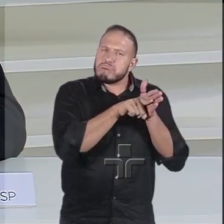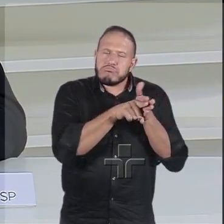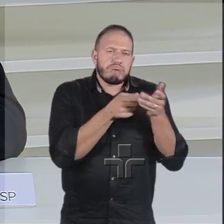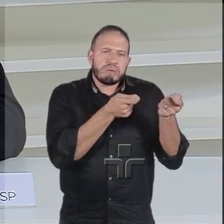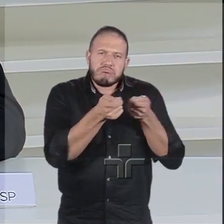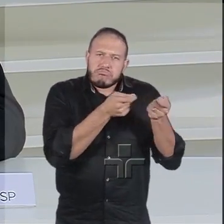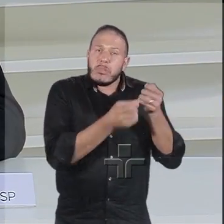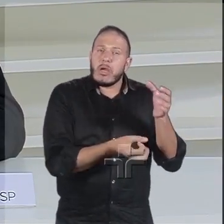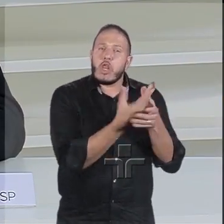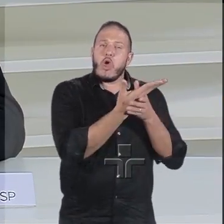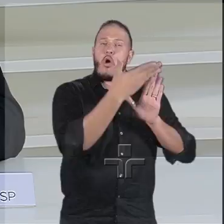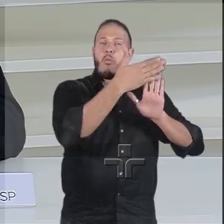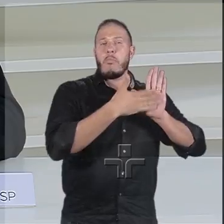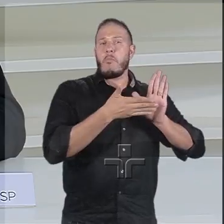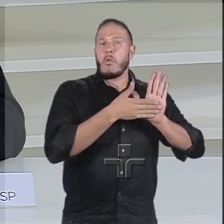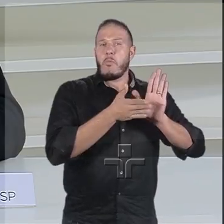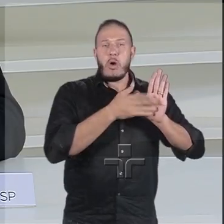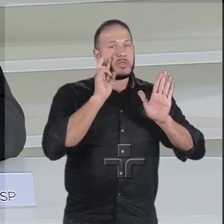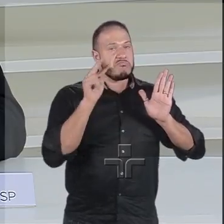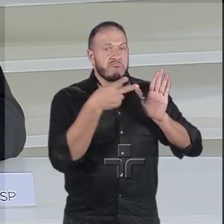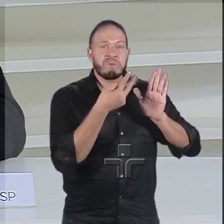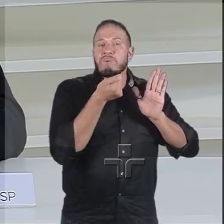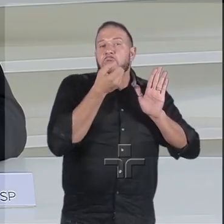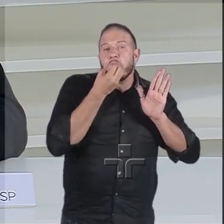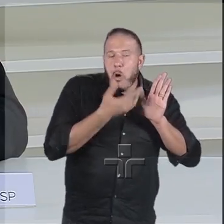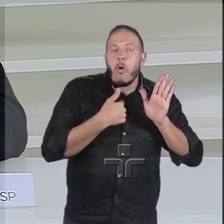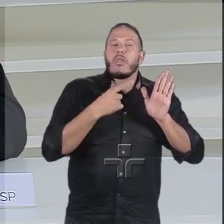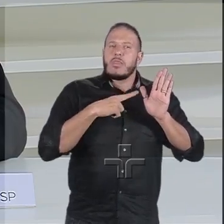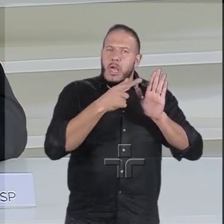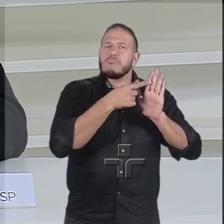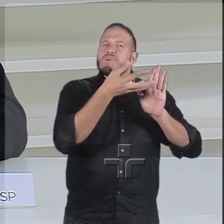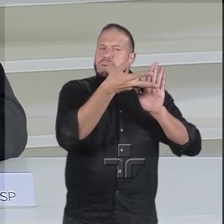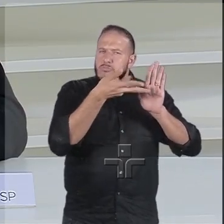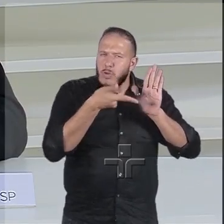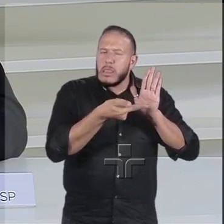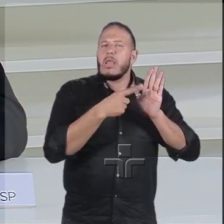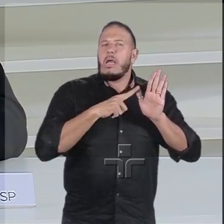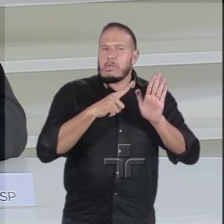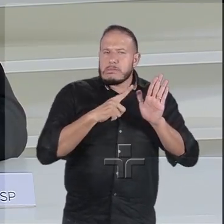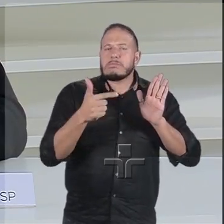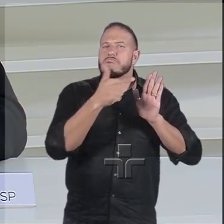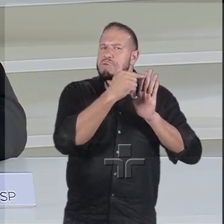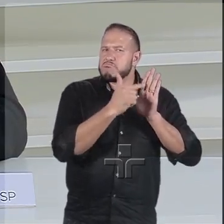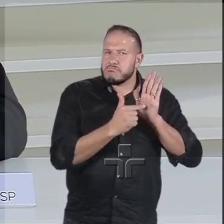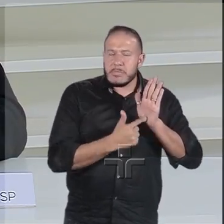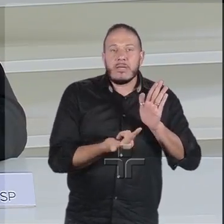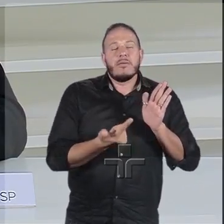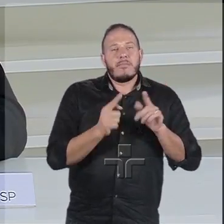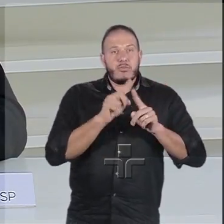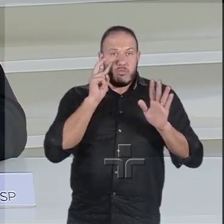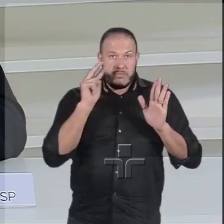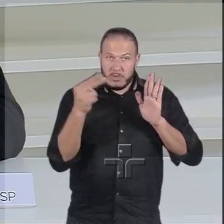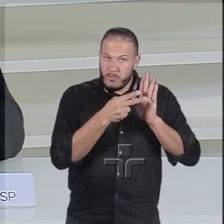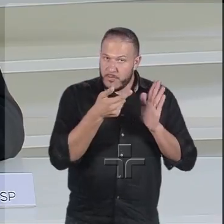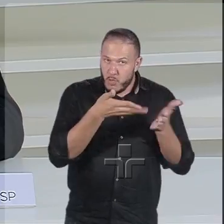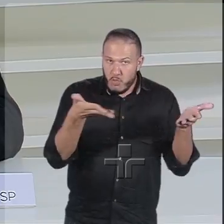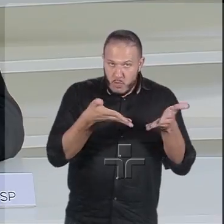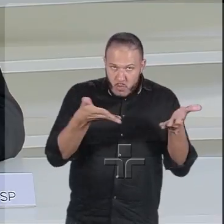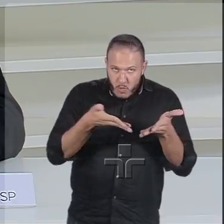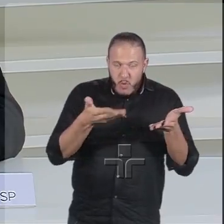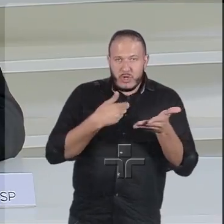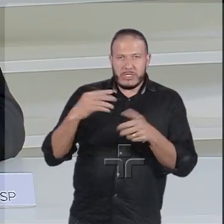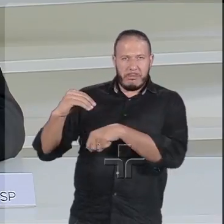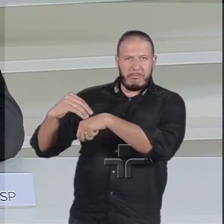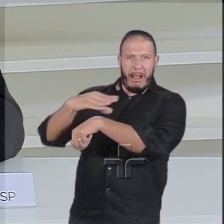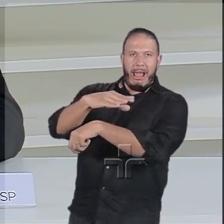que é uma proposta boa, enfim, tem lá suas qualidades. E no que eu vi hoje que